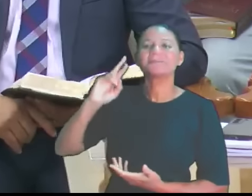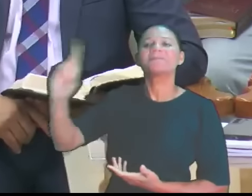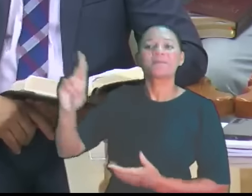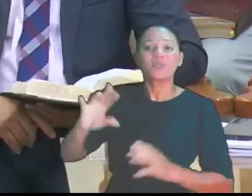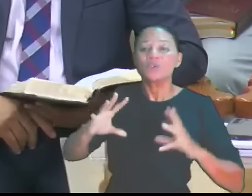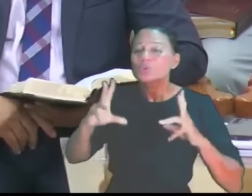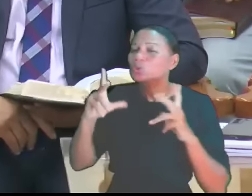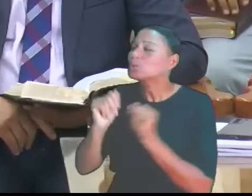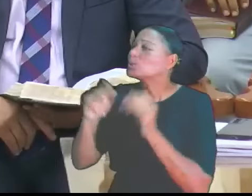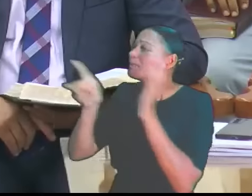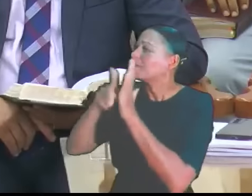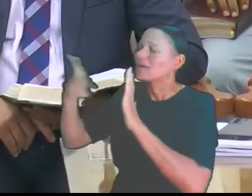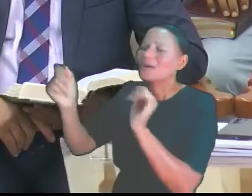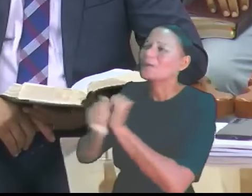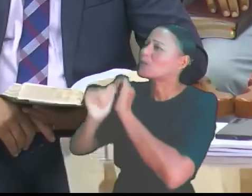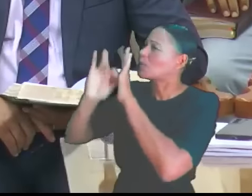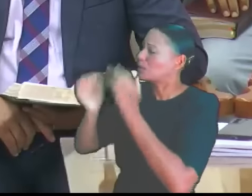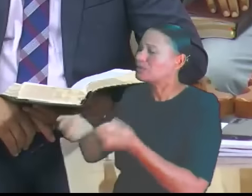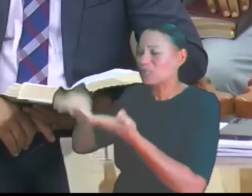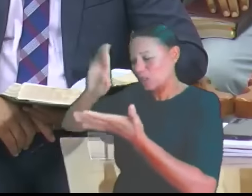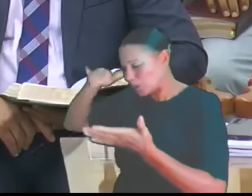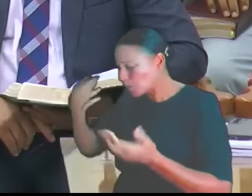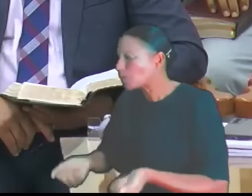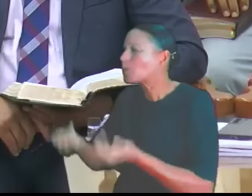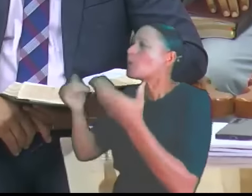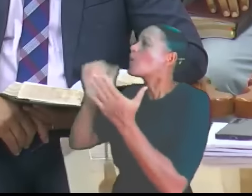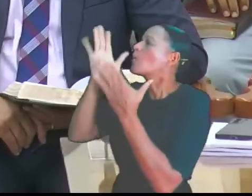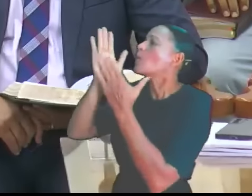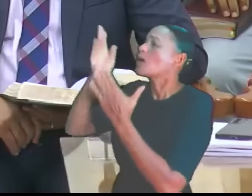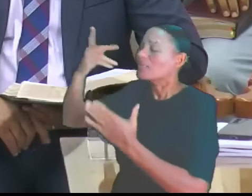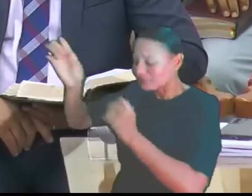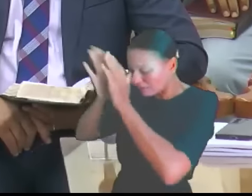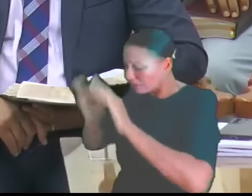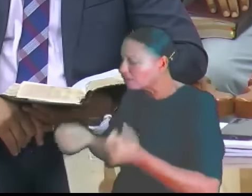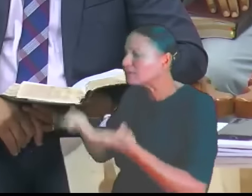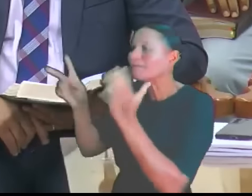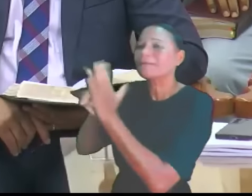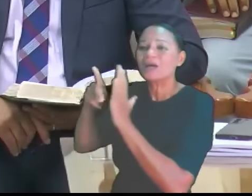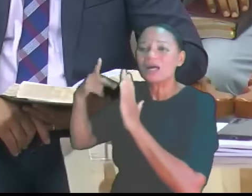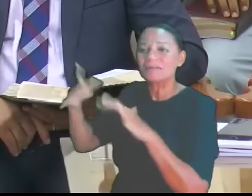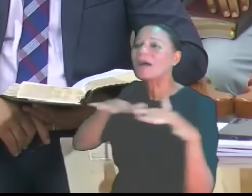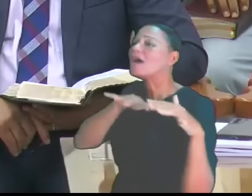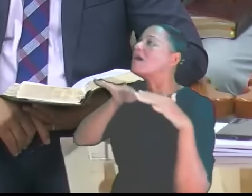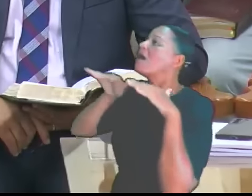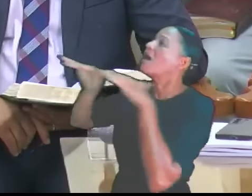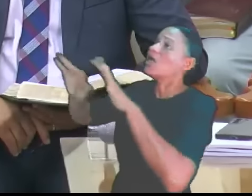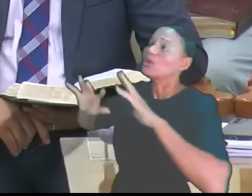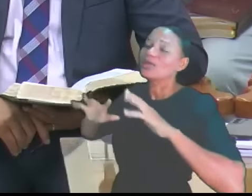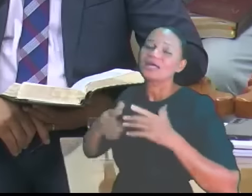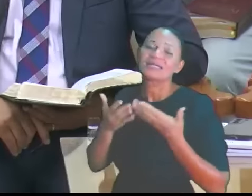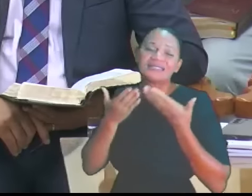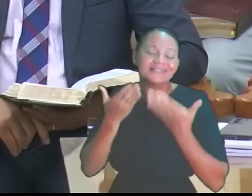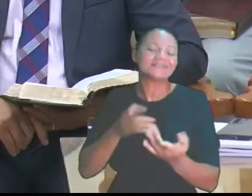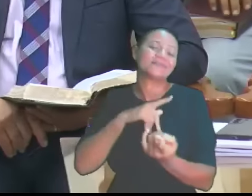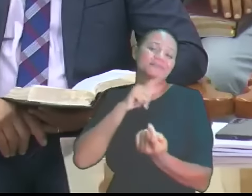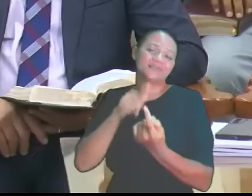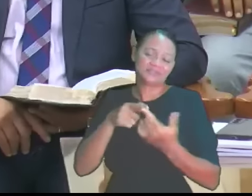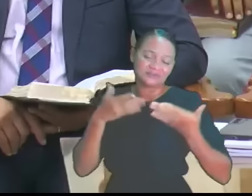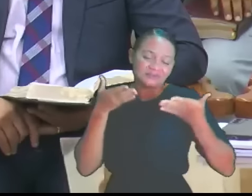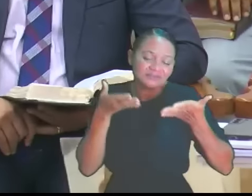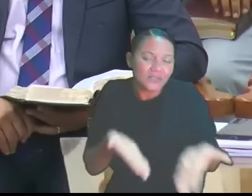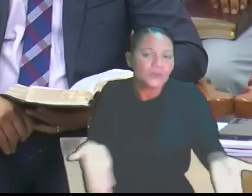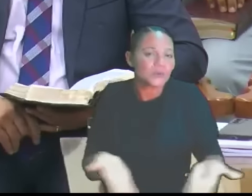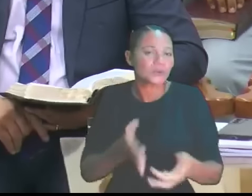tudo é dele, a glória é dele, a honra é dele, o louvor é dele, a adoração é dele, é isso que viemos fazer. Fazer aqui nesta